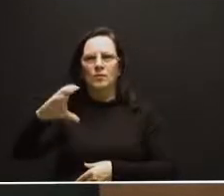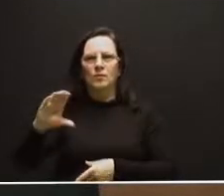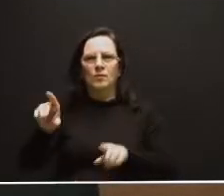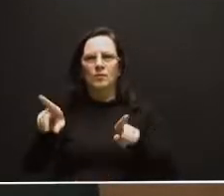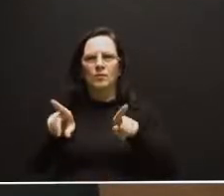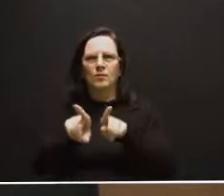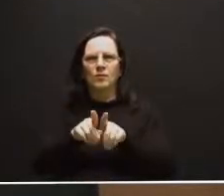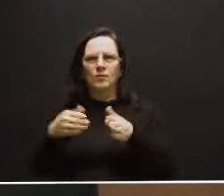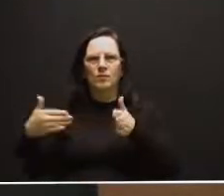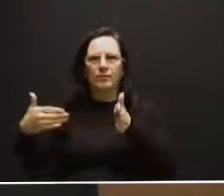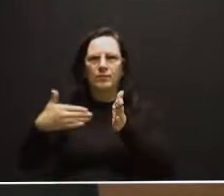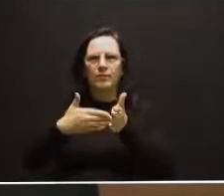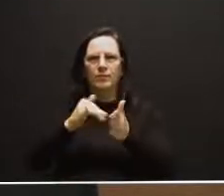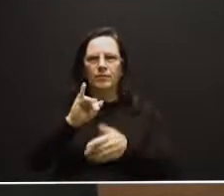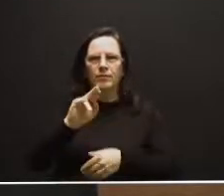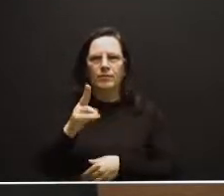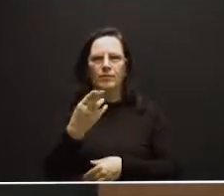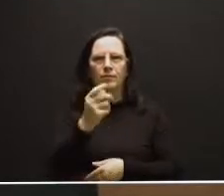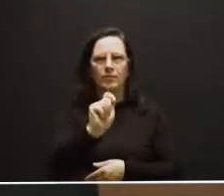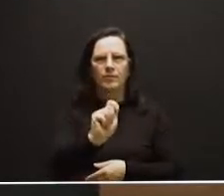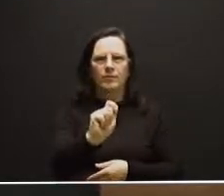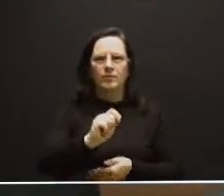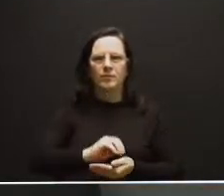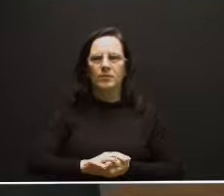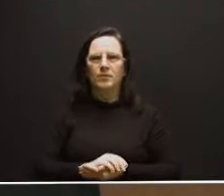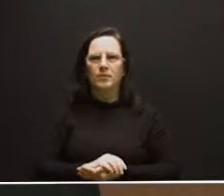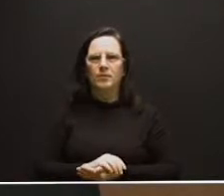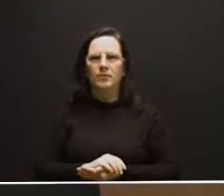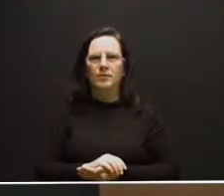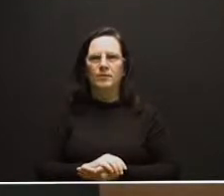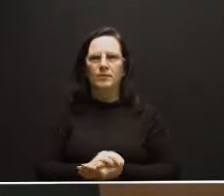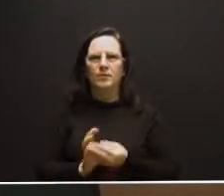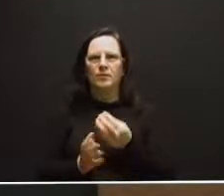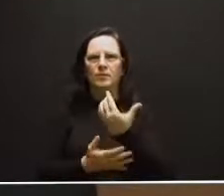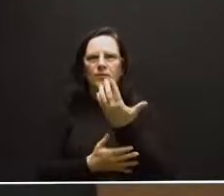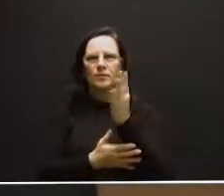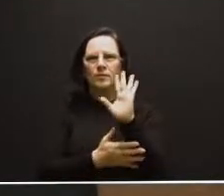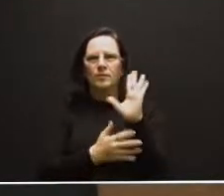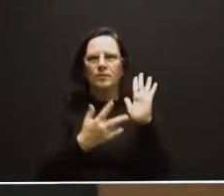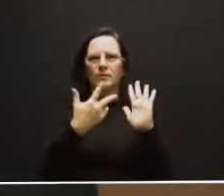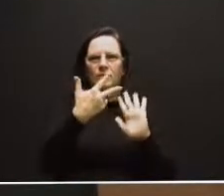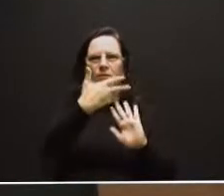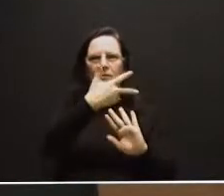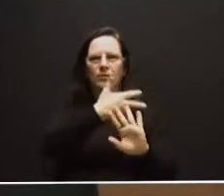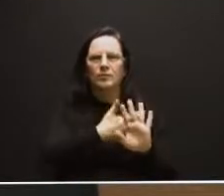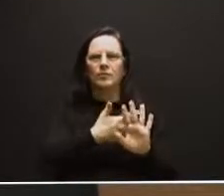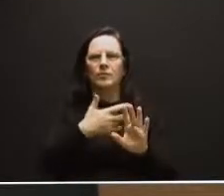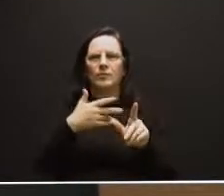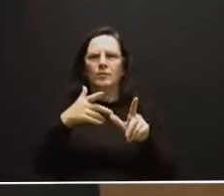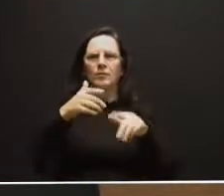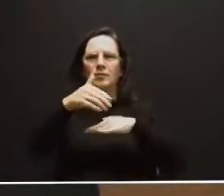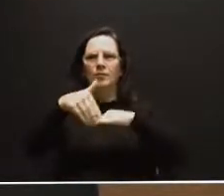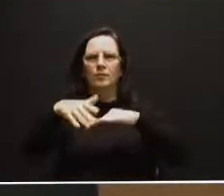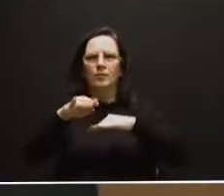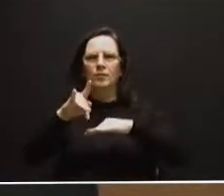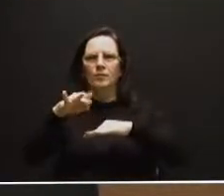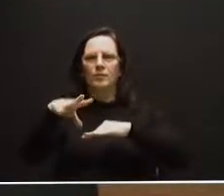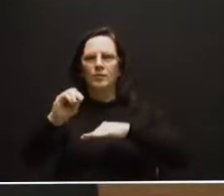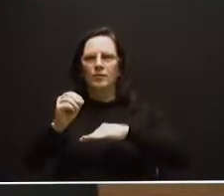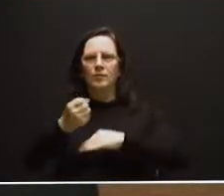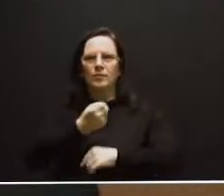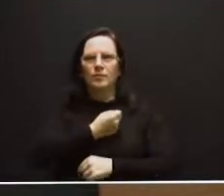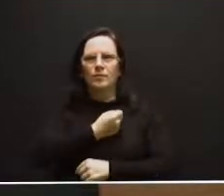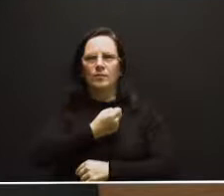caraguatá poda de árvores na rua são francisco de assis na altura do